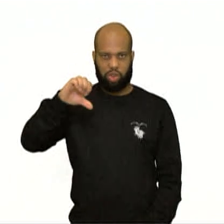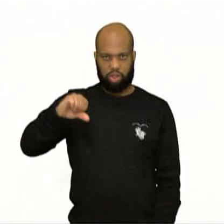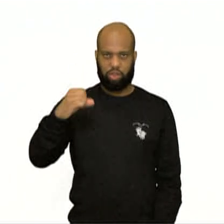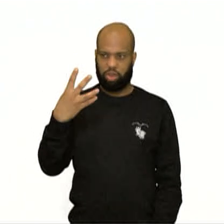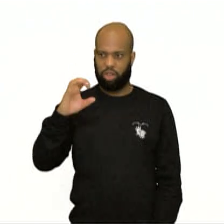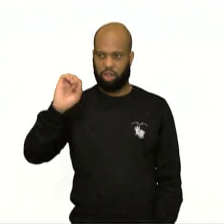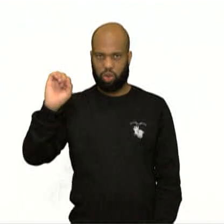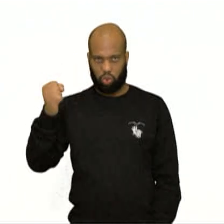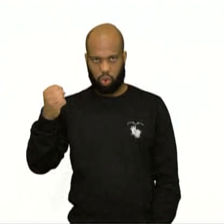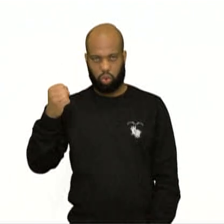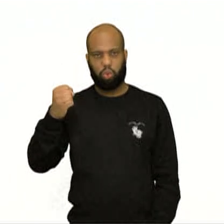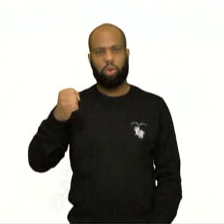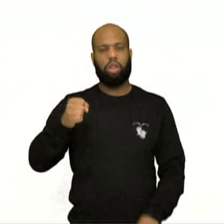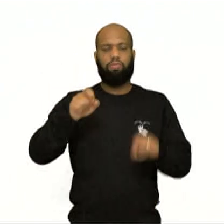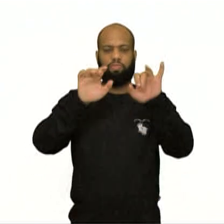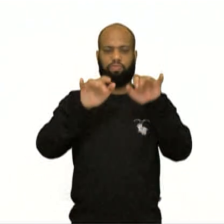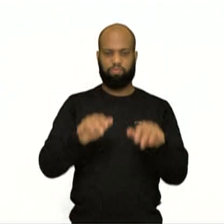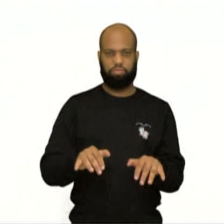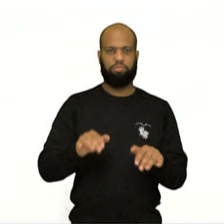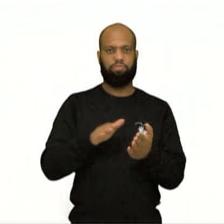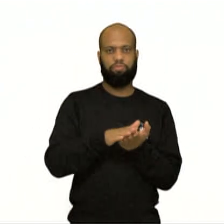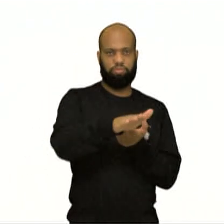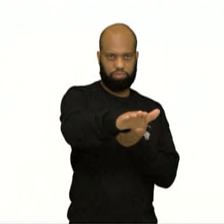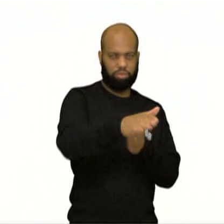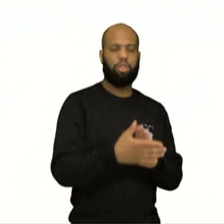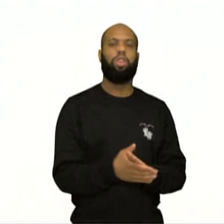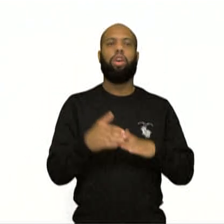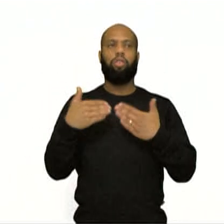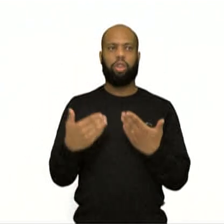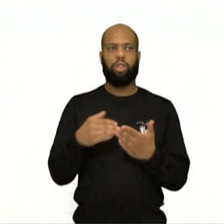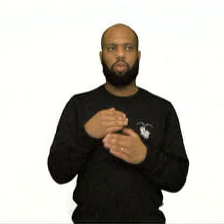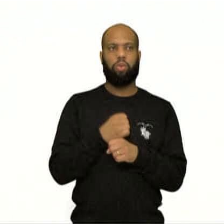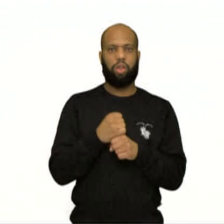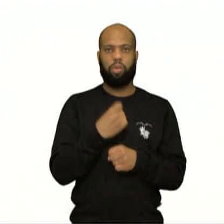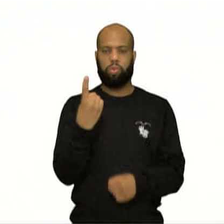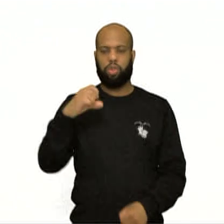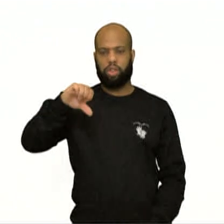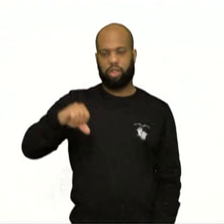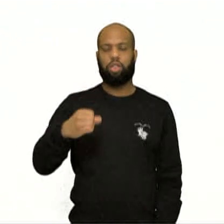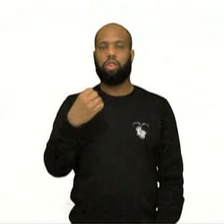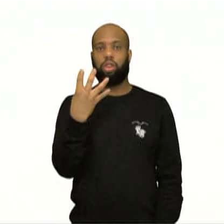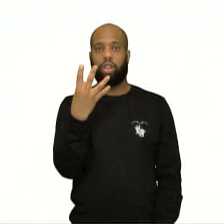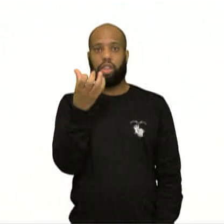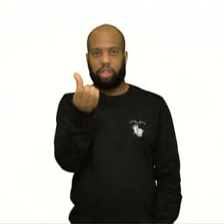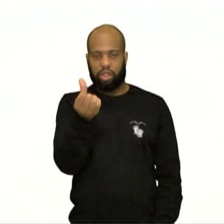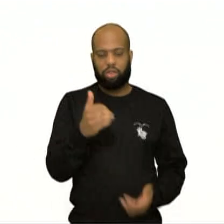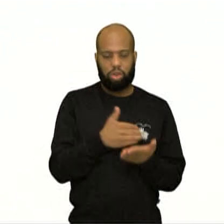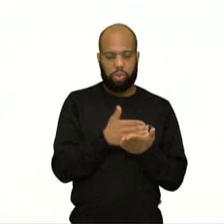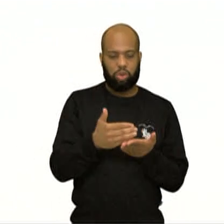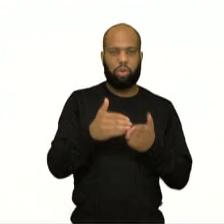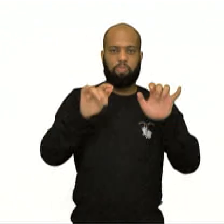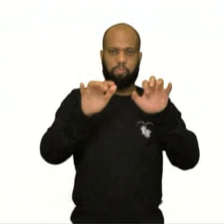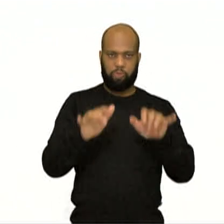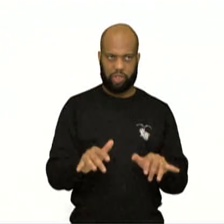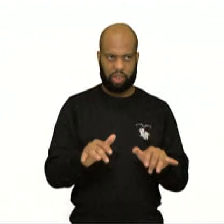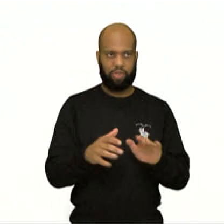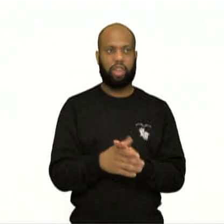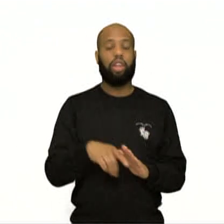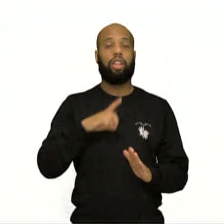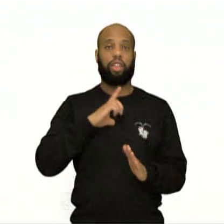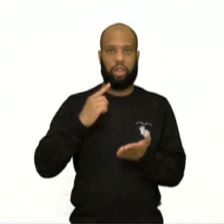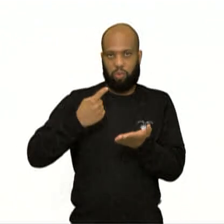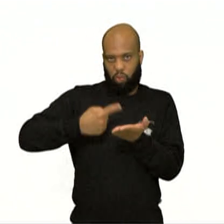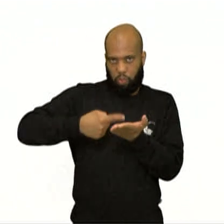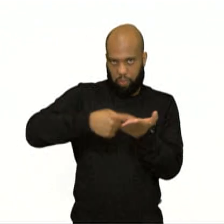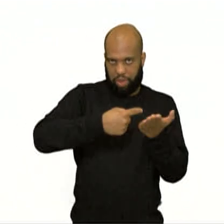em 46. Em 46 começou a ser escrita. Teve um consenso que nunca havia sido alcançado,